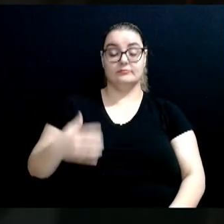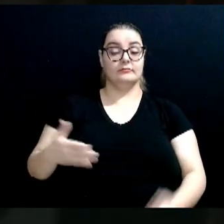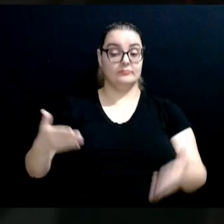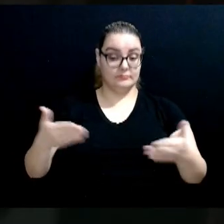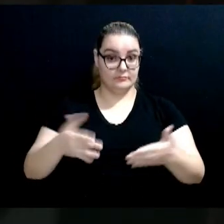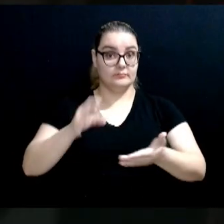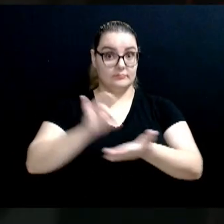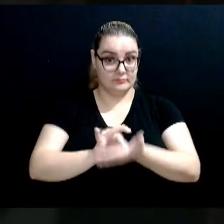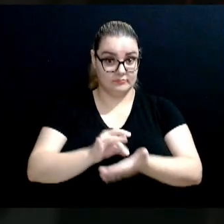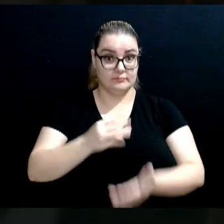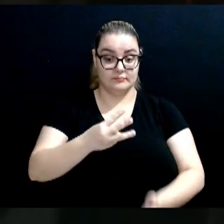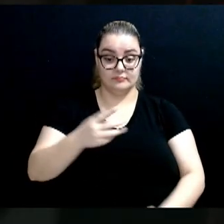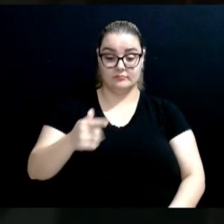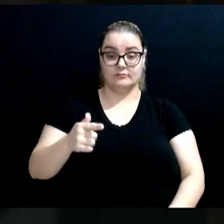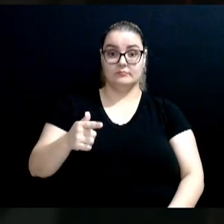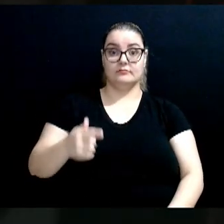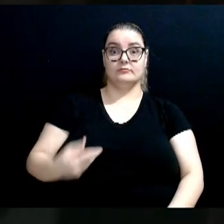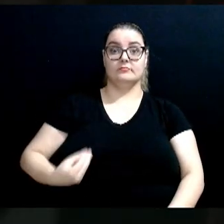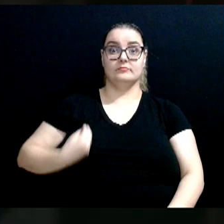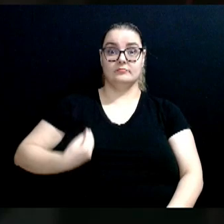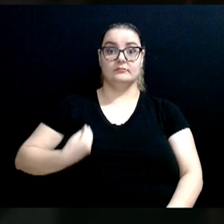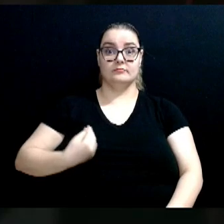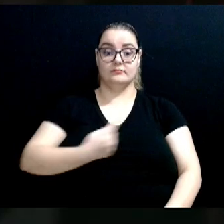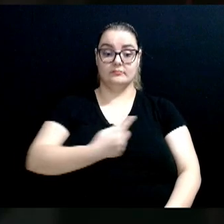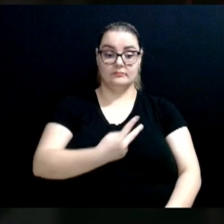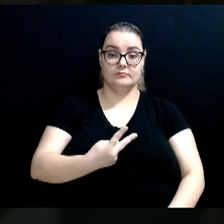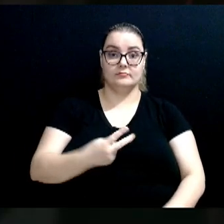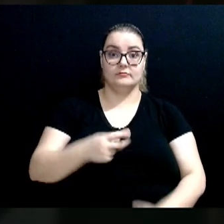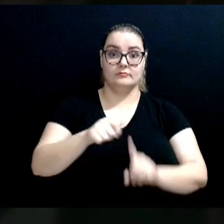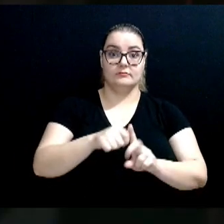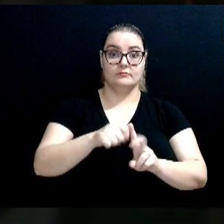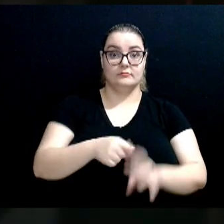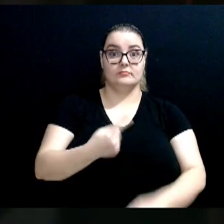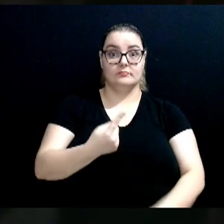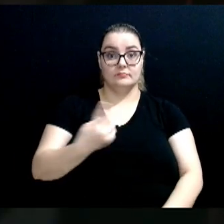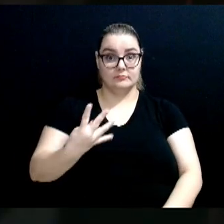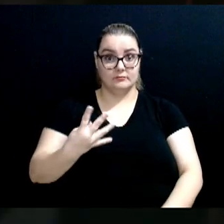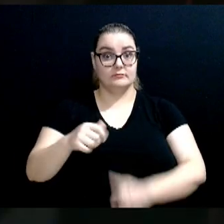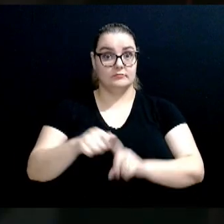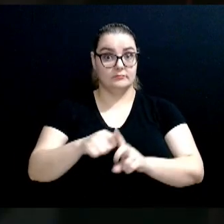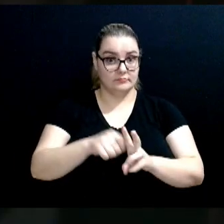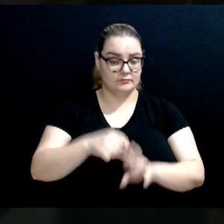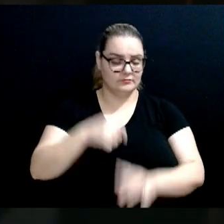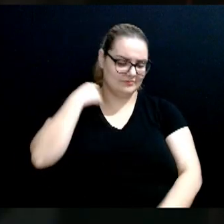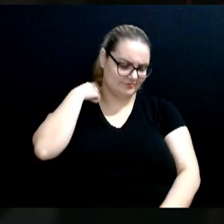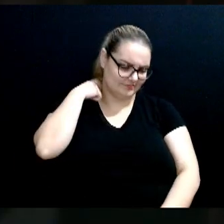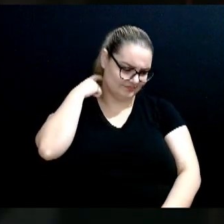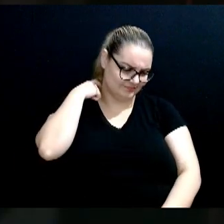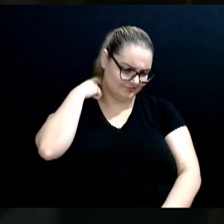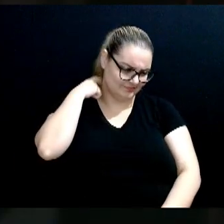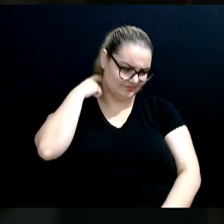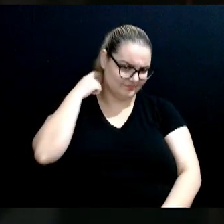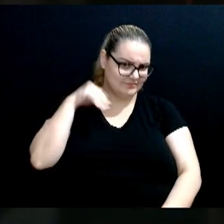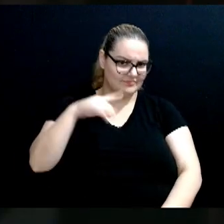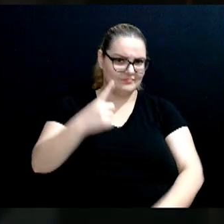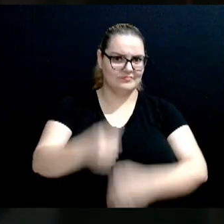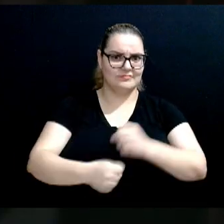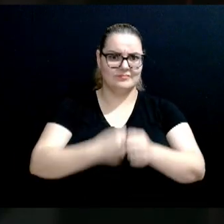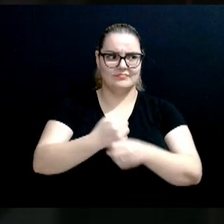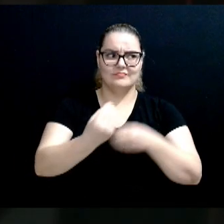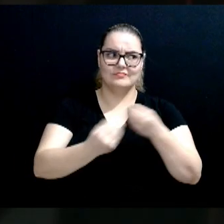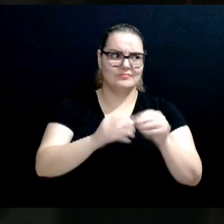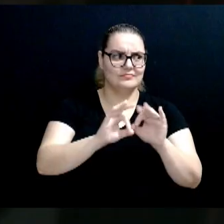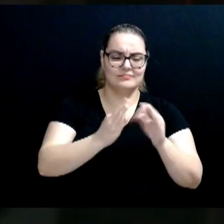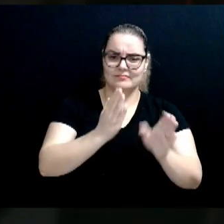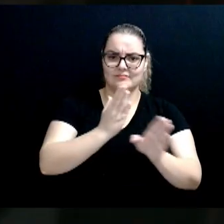de 12 anos. Isso por 14 meses, então mais de um ano. Aí você pergunta, mas como é que a família não descobriu, não viu, não